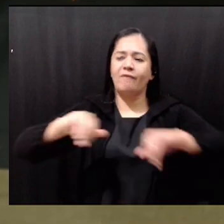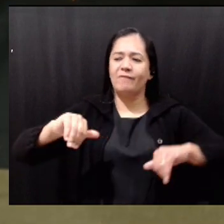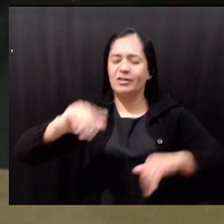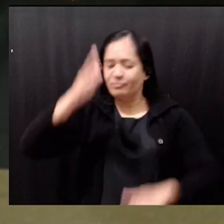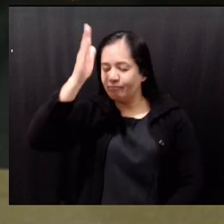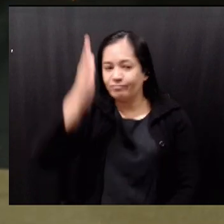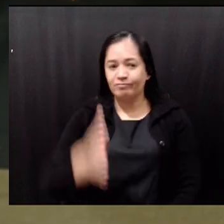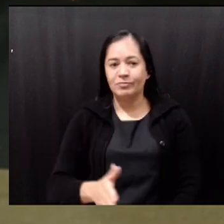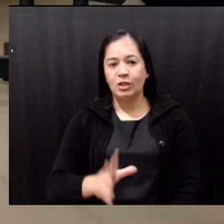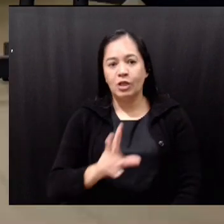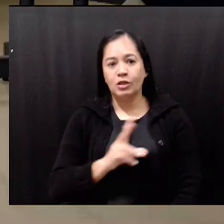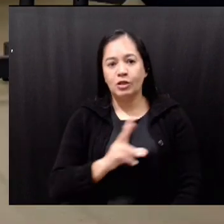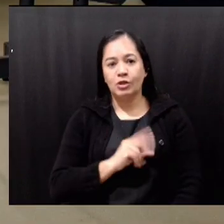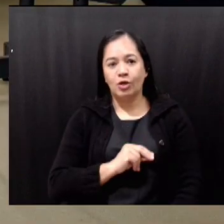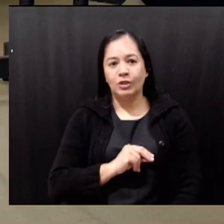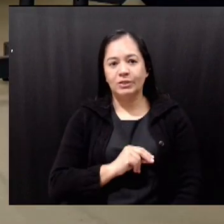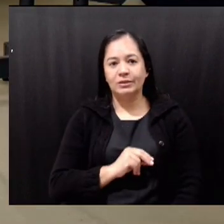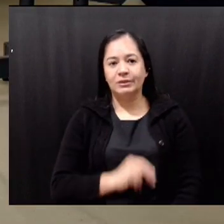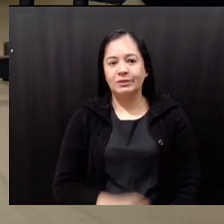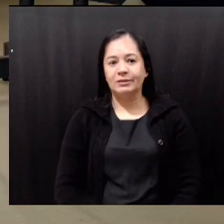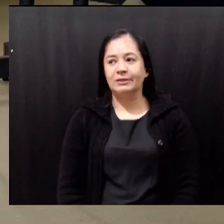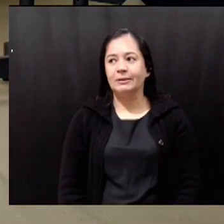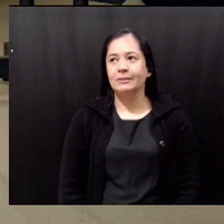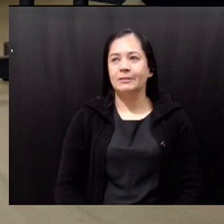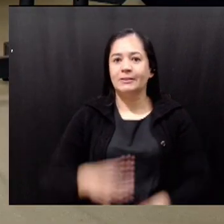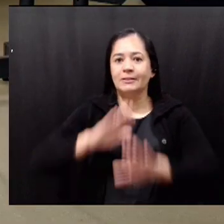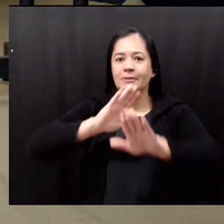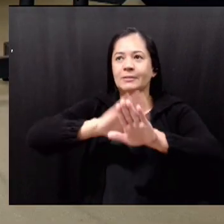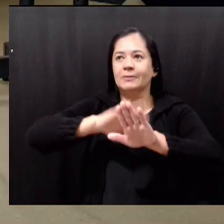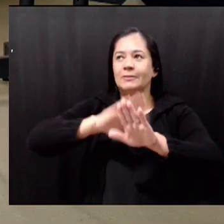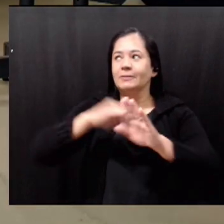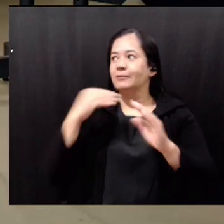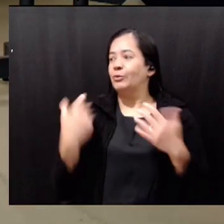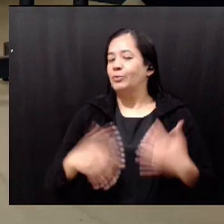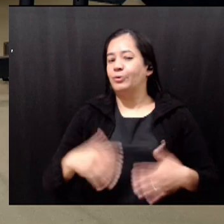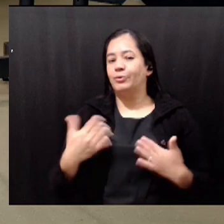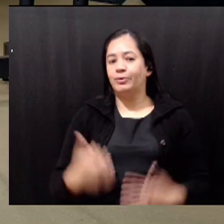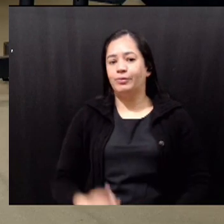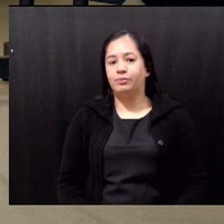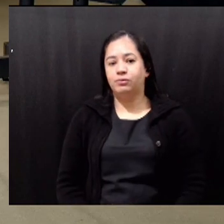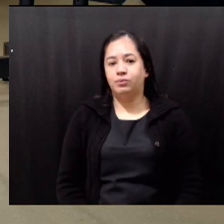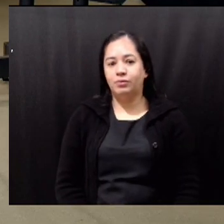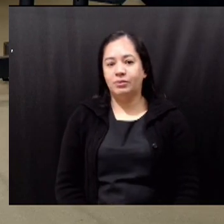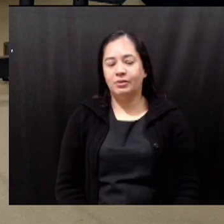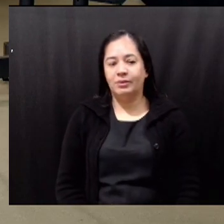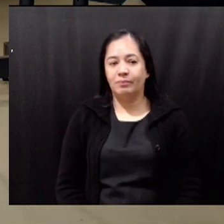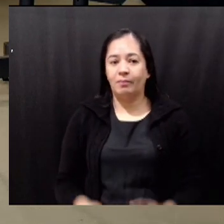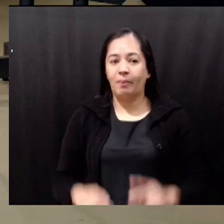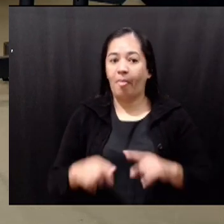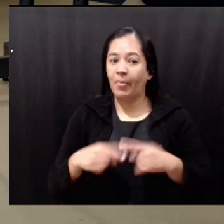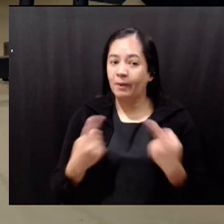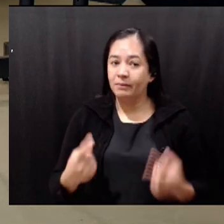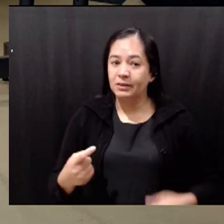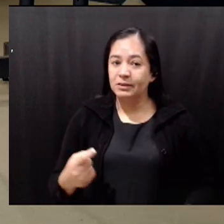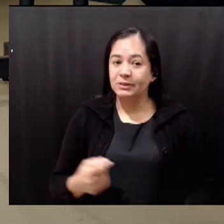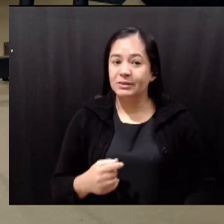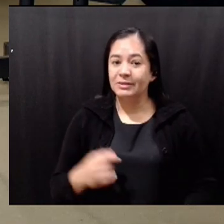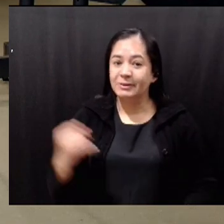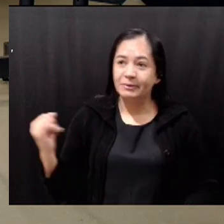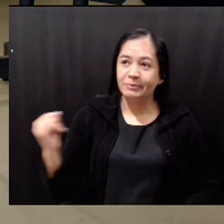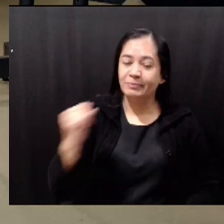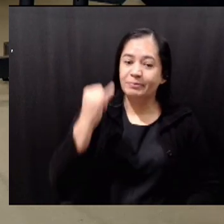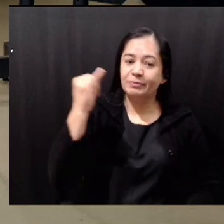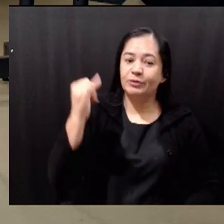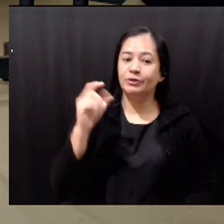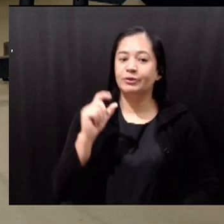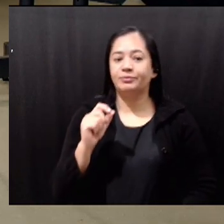uma incógnita nessa nossa vida, né, Hum, Arthur? É. Porém, é uma coisa extremamente importante. Eu acho que nesse